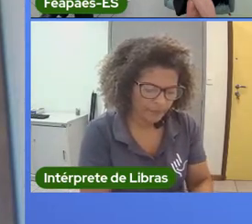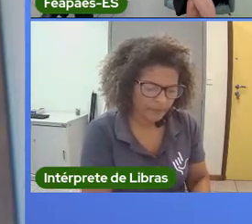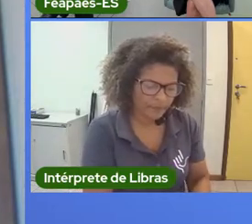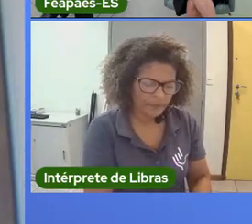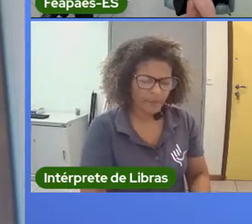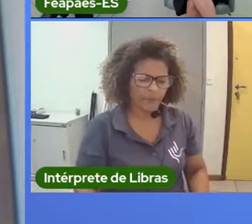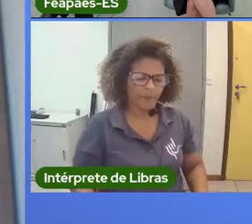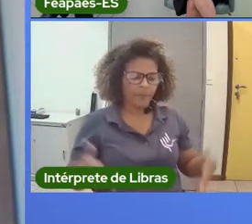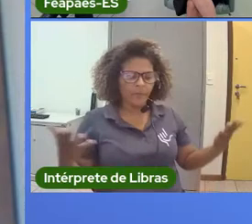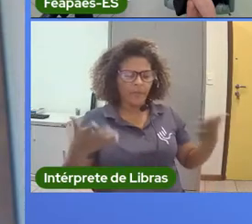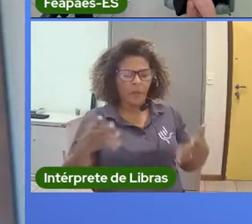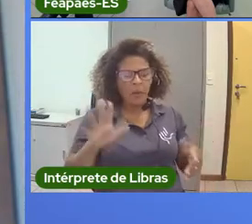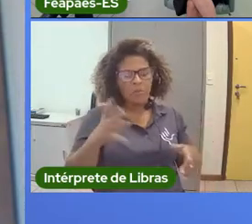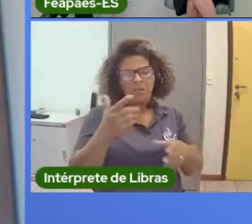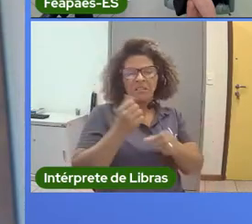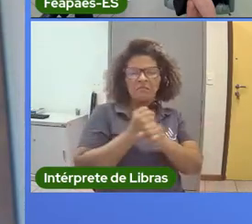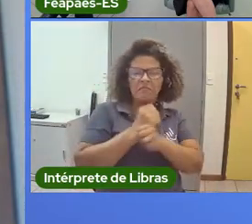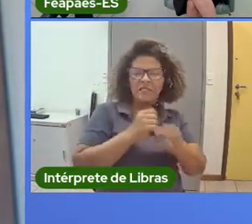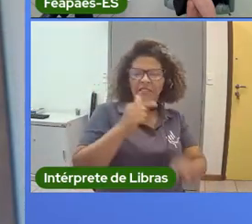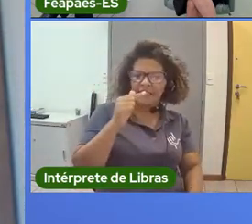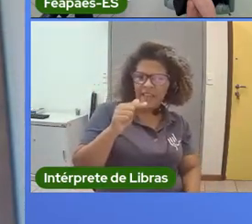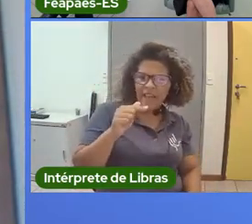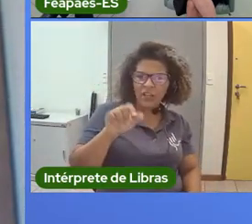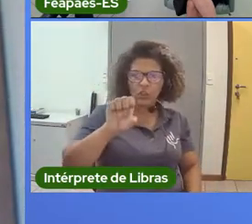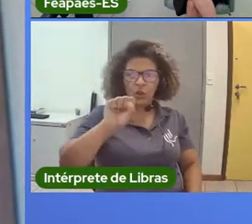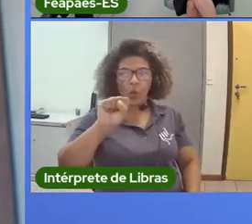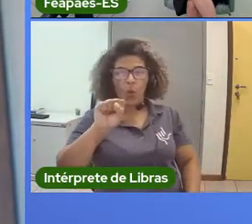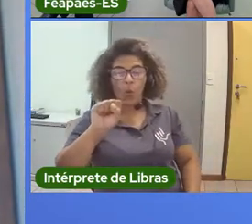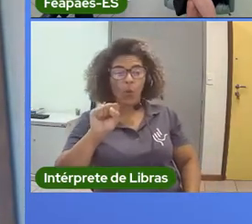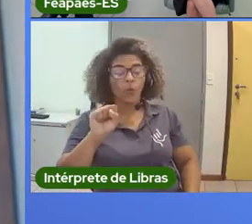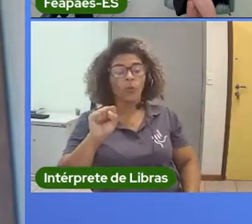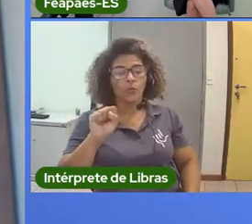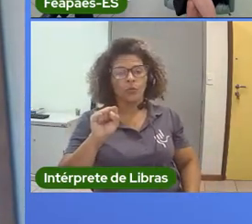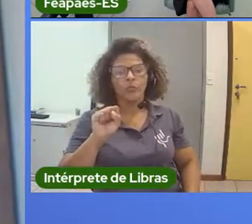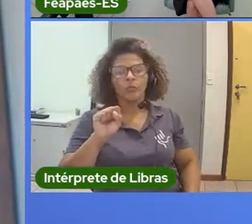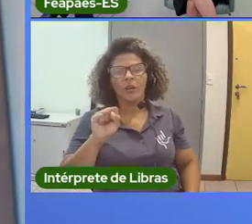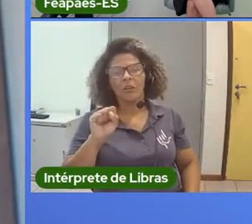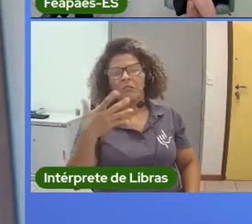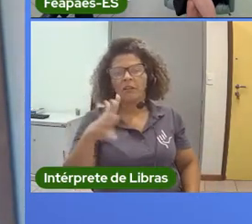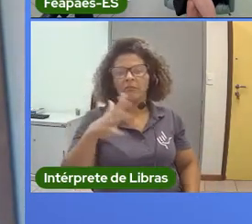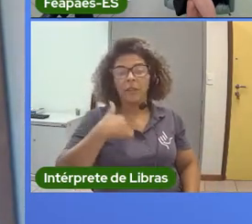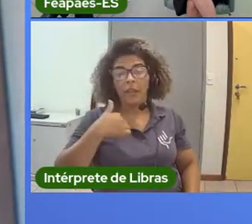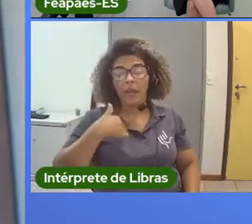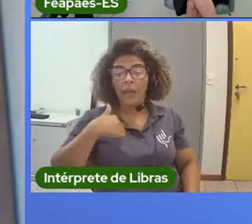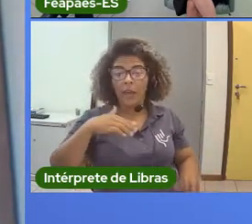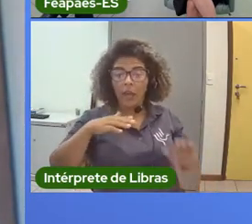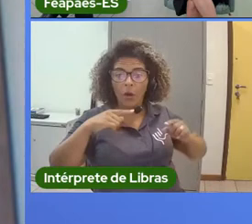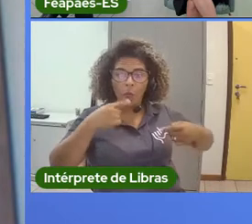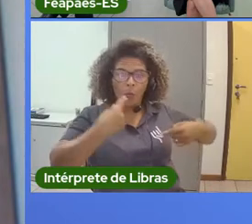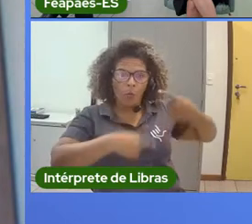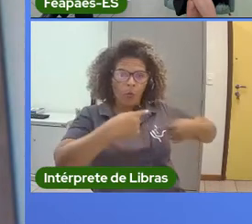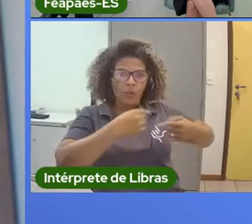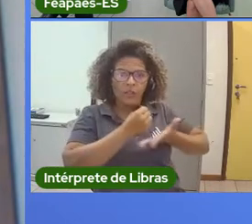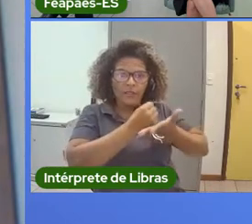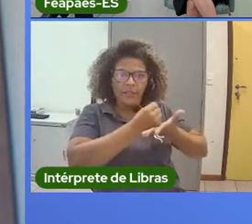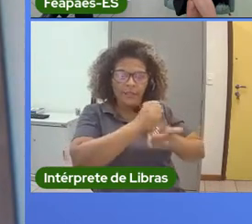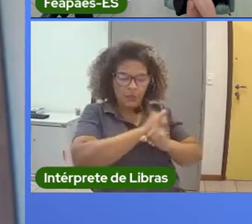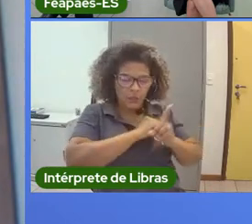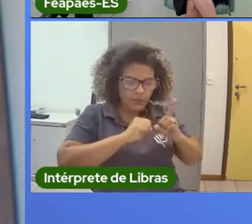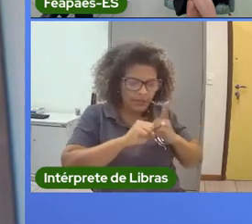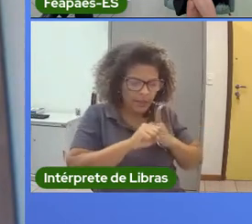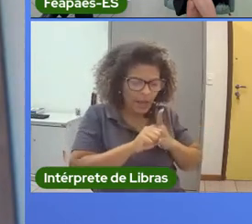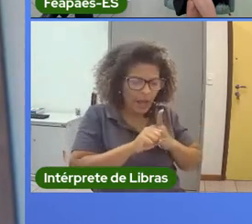sete a oito anos aí eu já tenho discutido, a minha inserção principal é sobre a política de assistência social, mas cerca